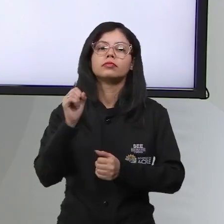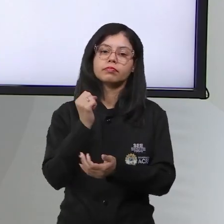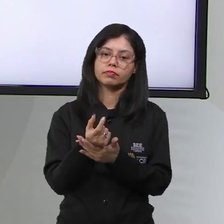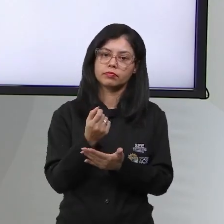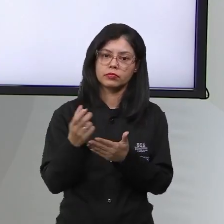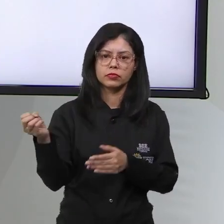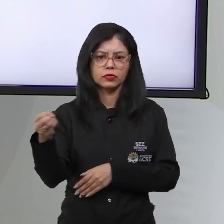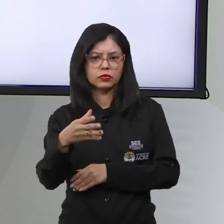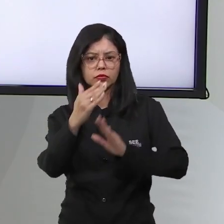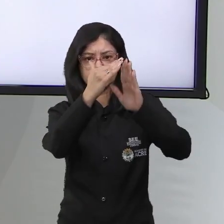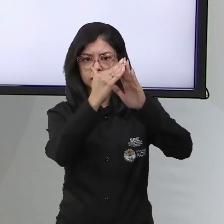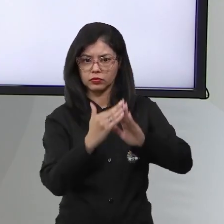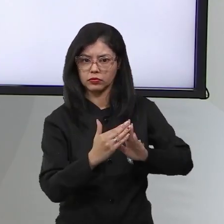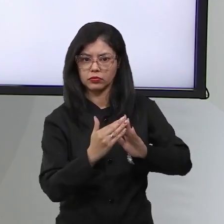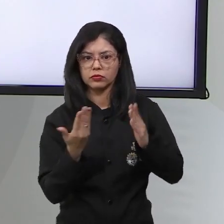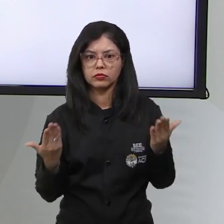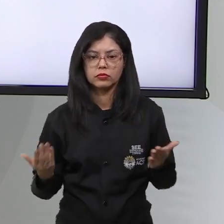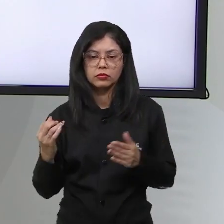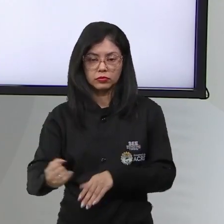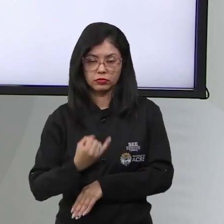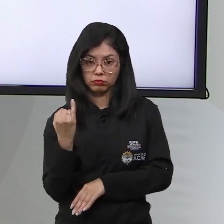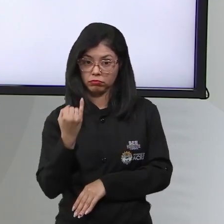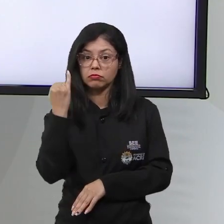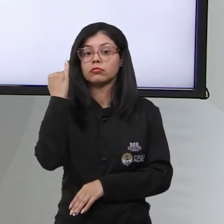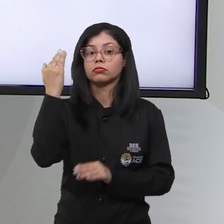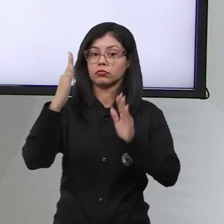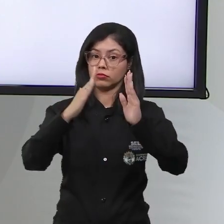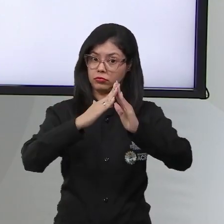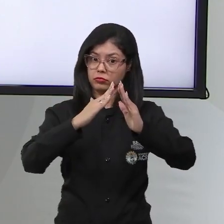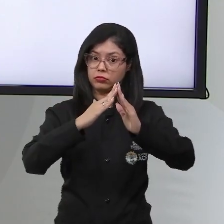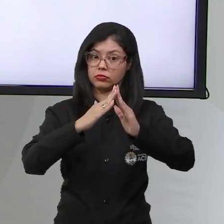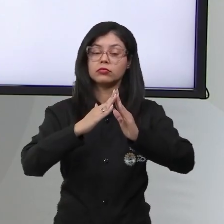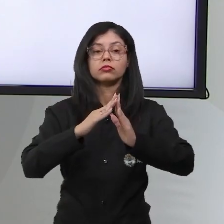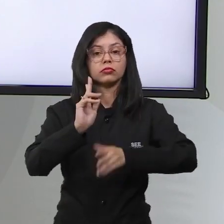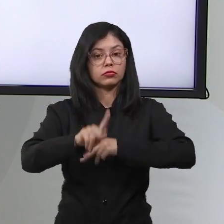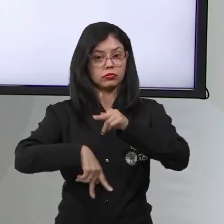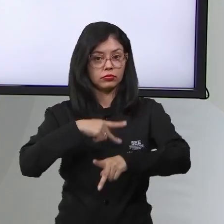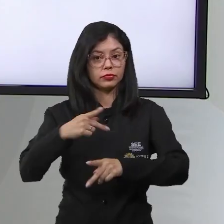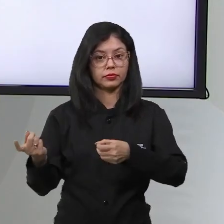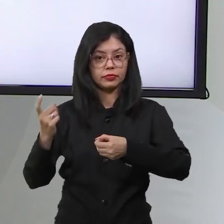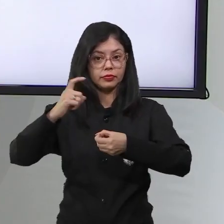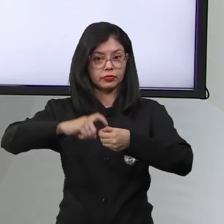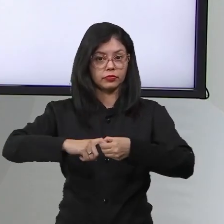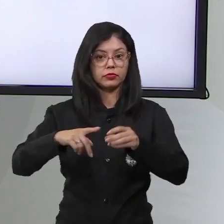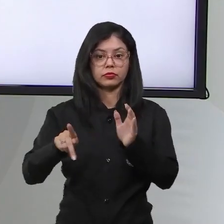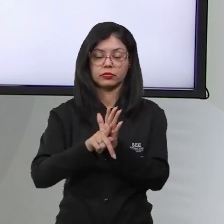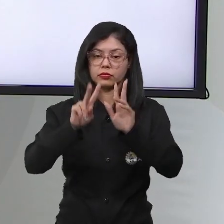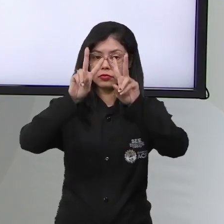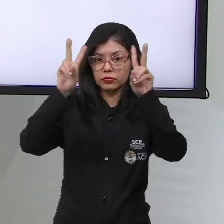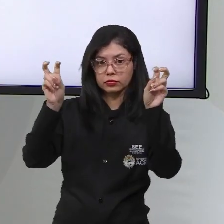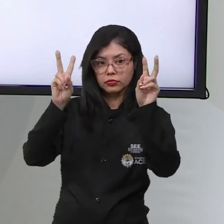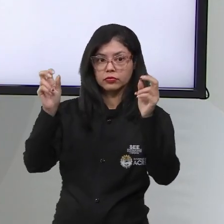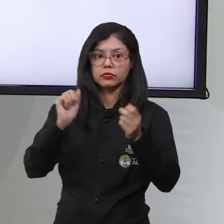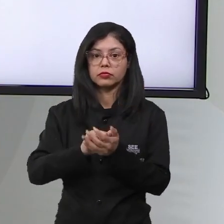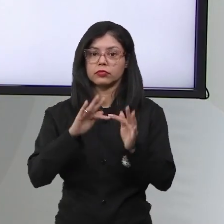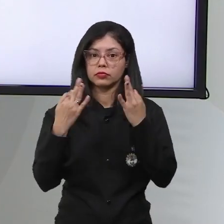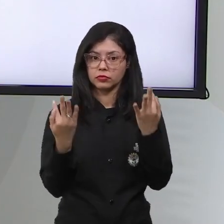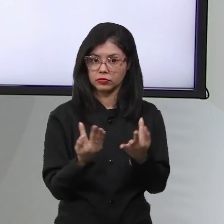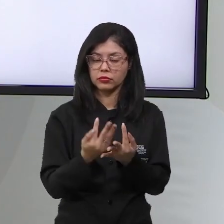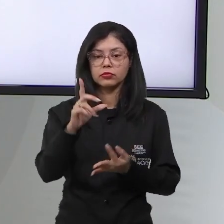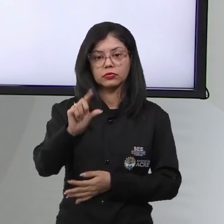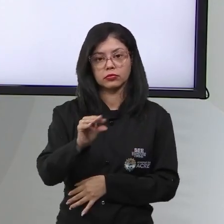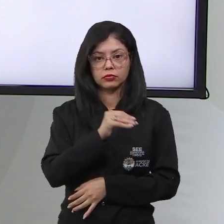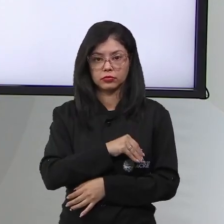em novas moradias? Principalmente em casas populares, voltadas, digamos assim, para famílias de